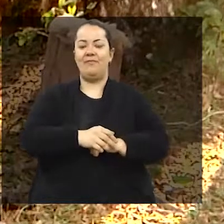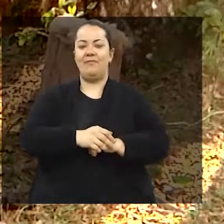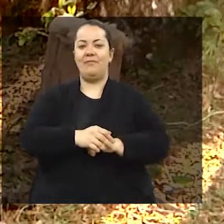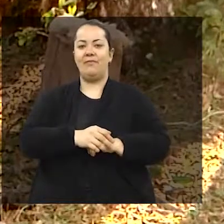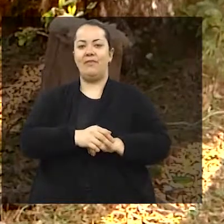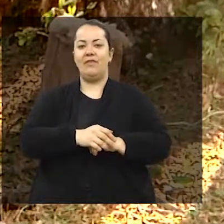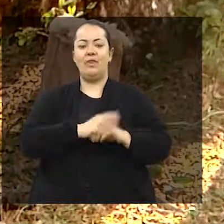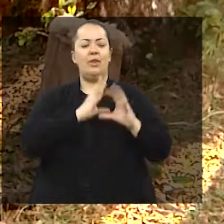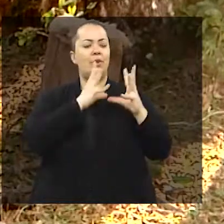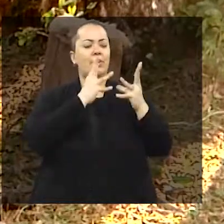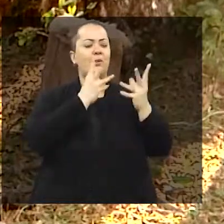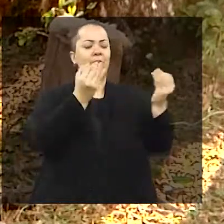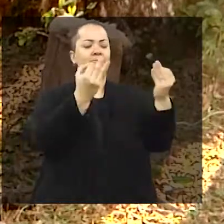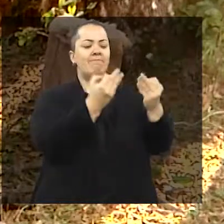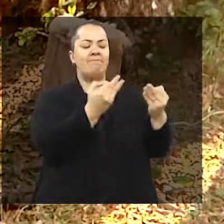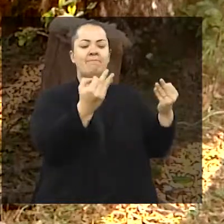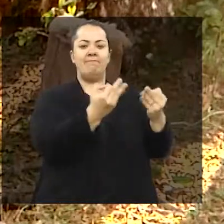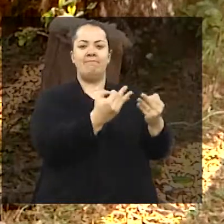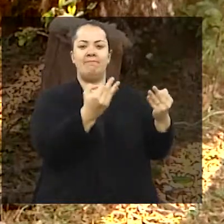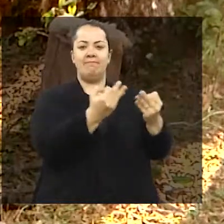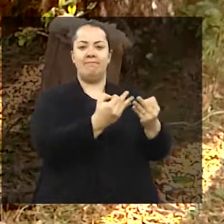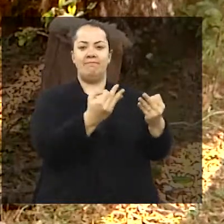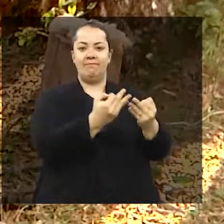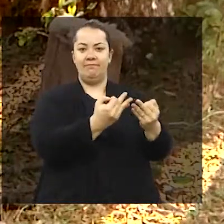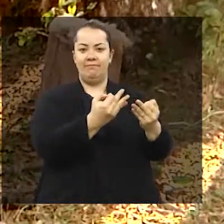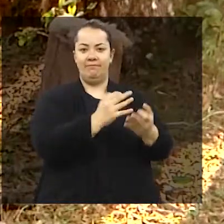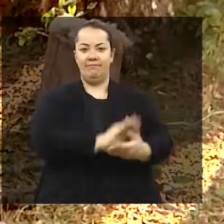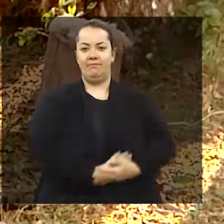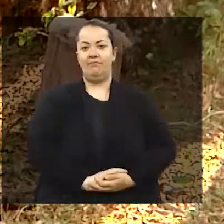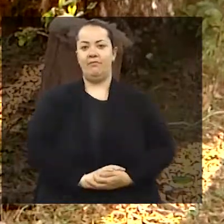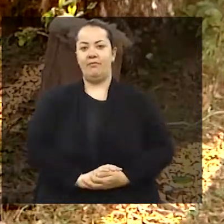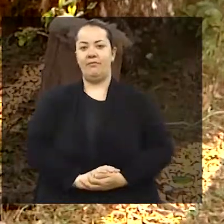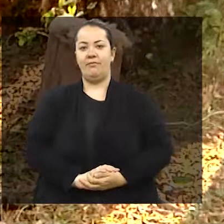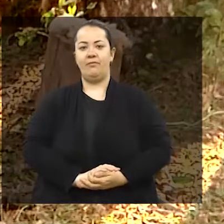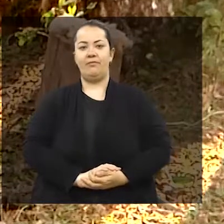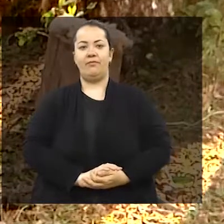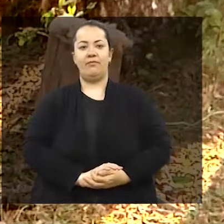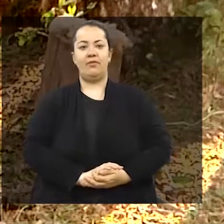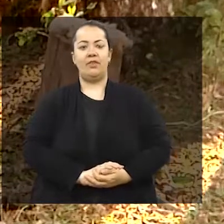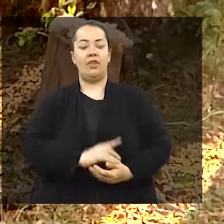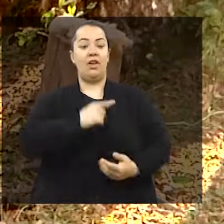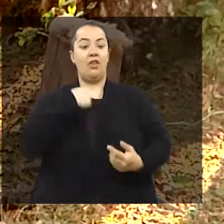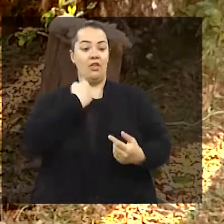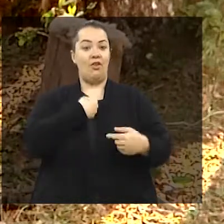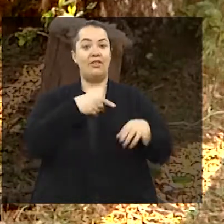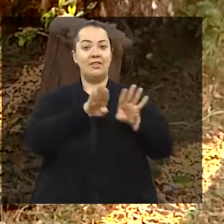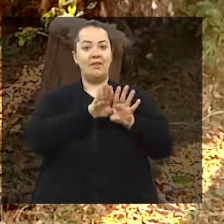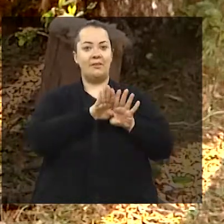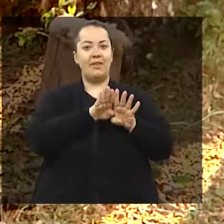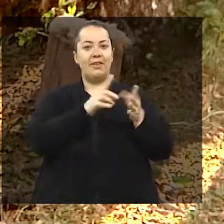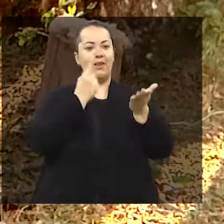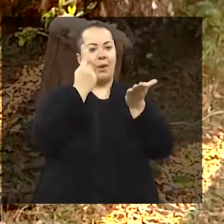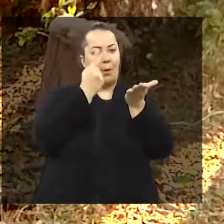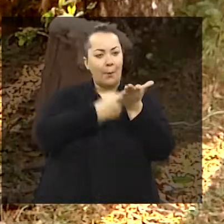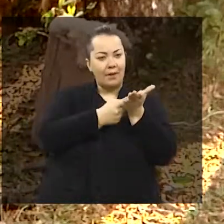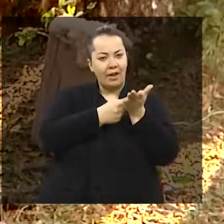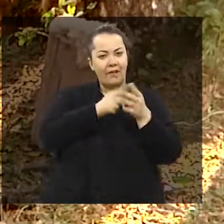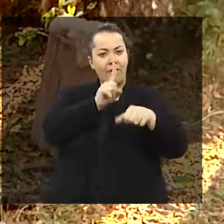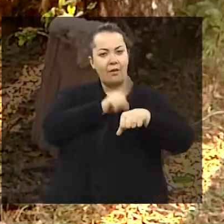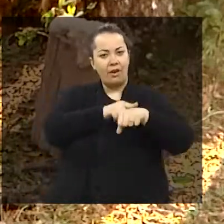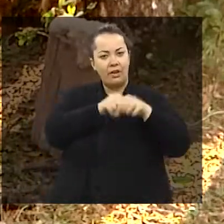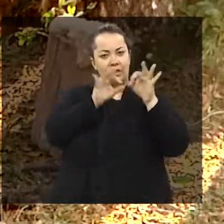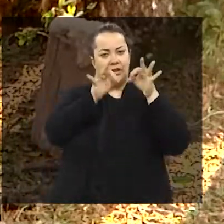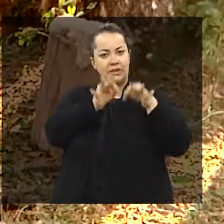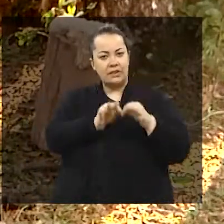interesses e foi mais ou menos o aconteceu então nós lá já estávamos lá com mais de 40 galpões próximo dos 50